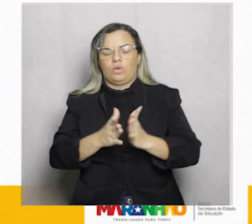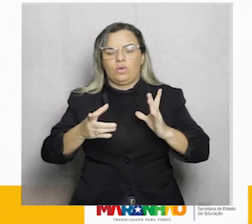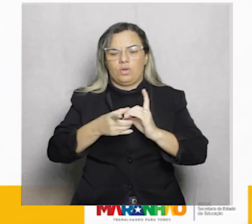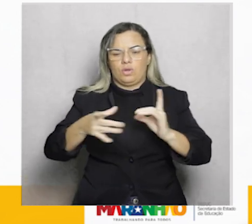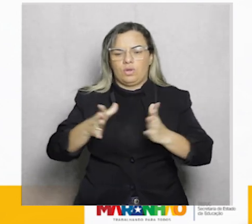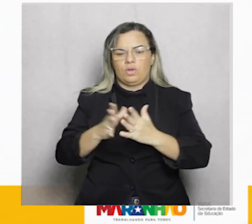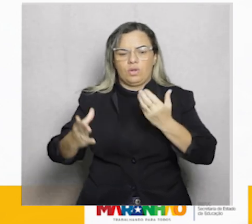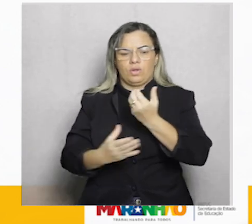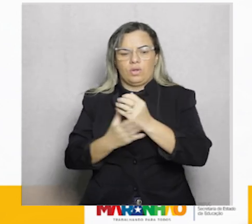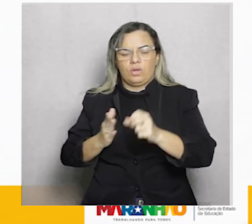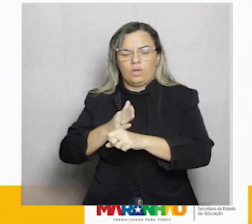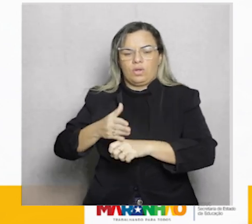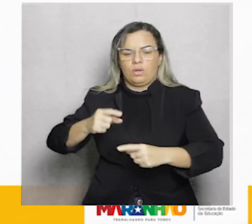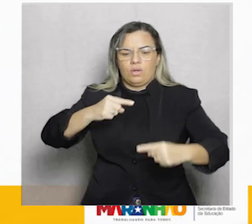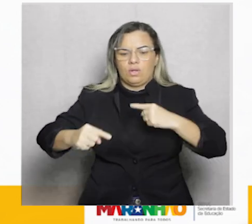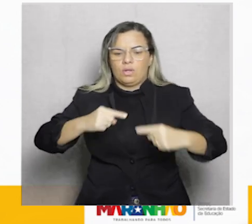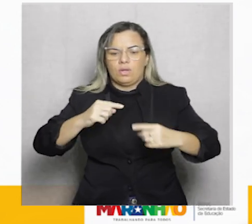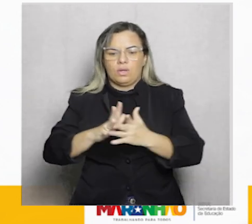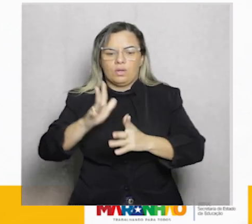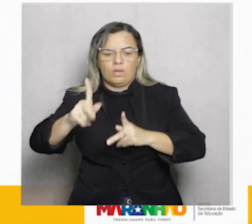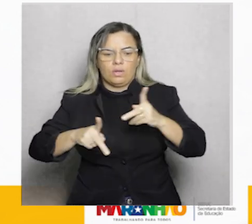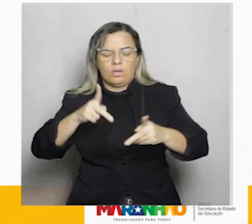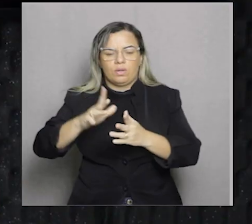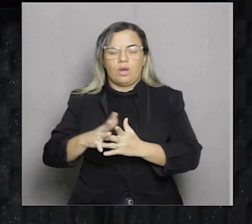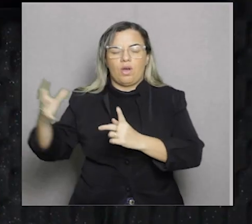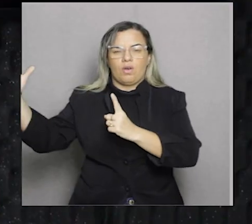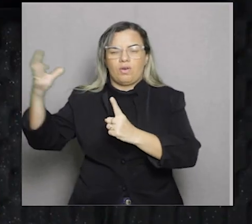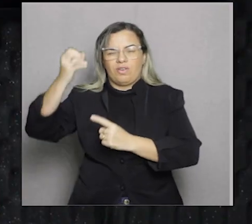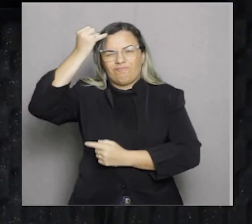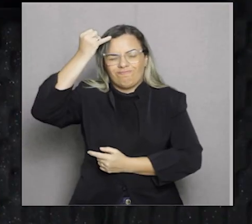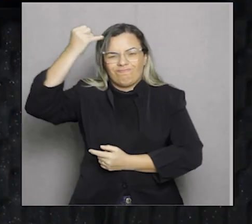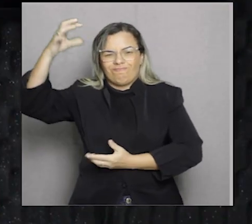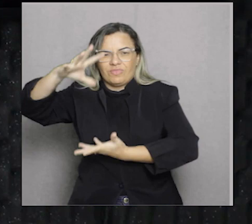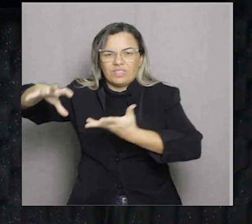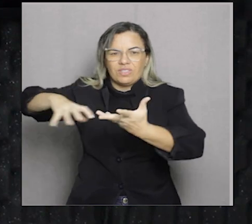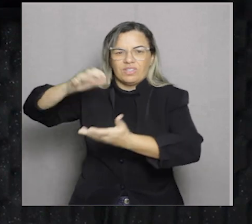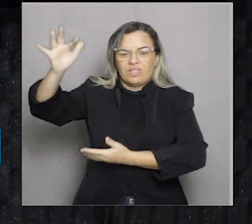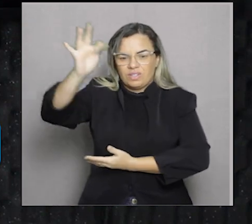das camadas populares, influenciado pelo ideário da